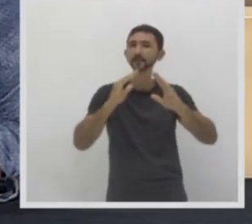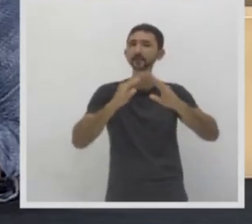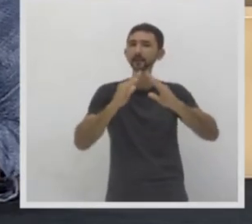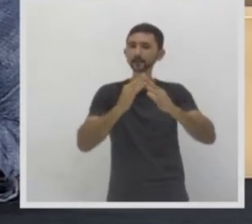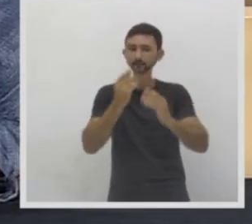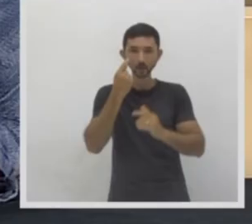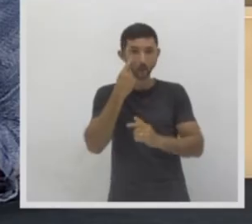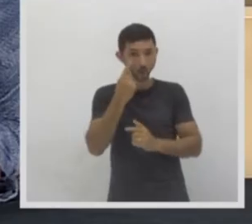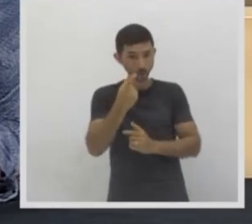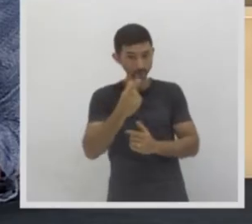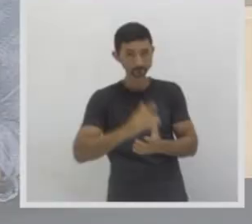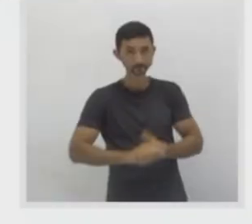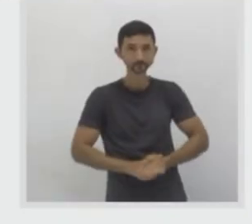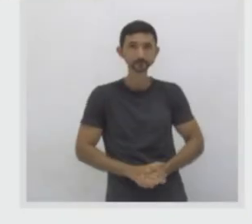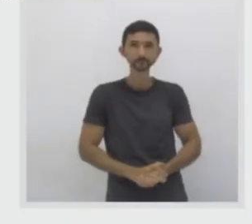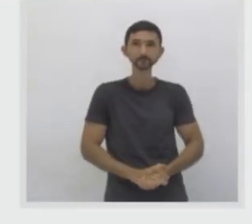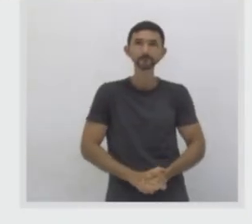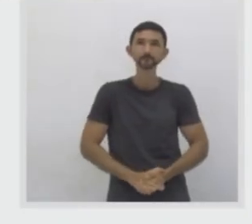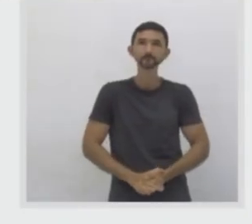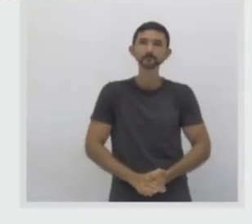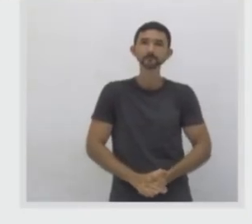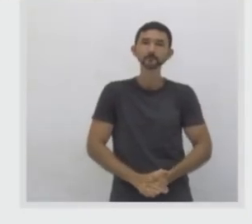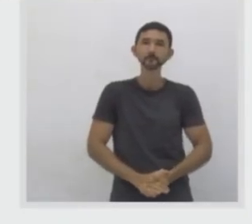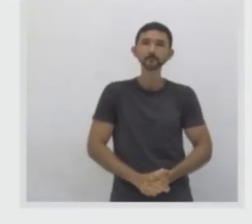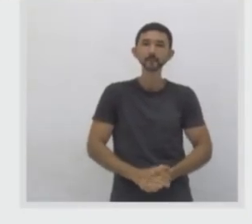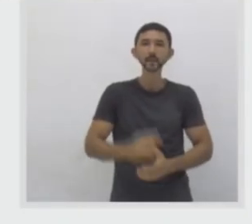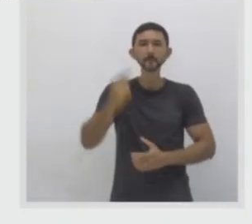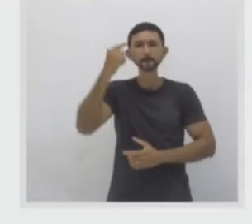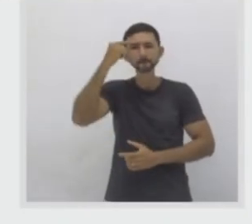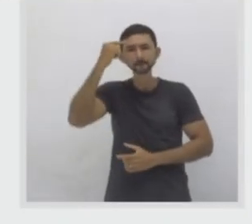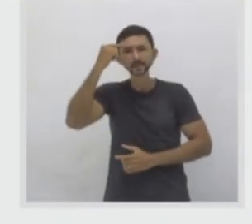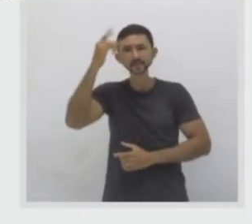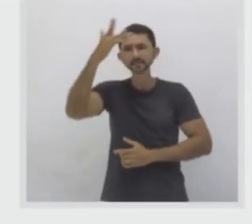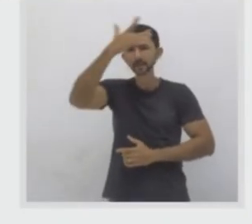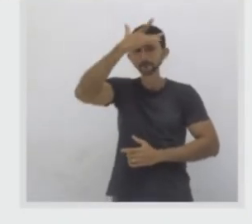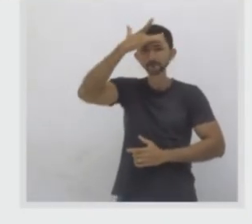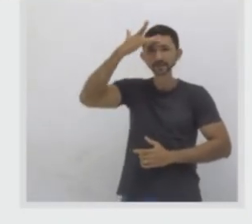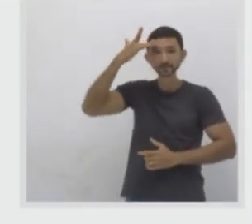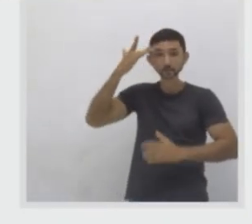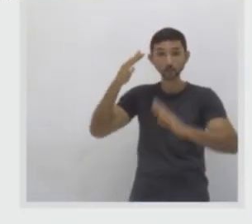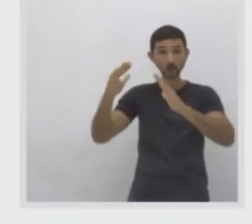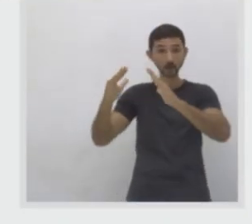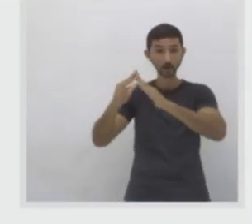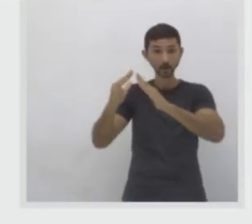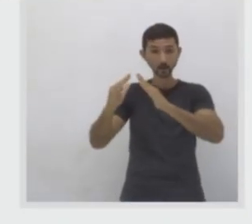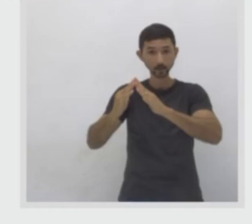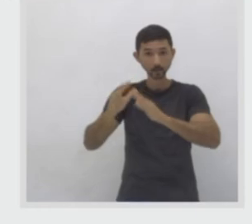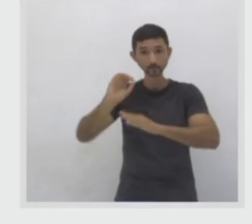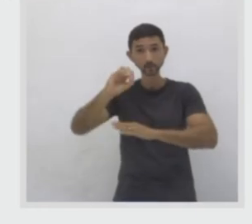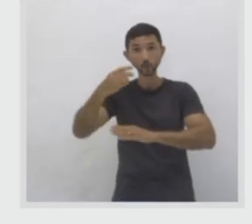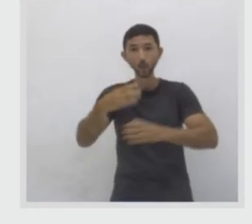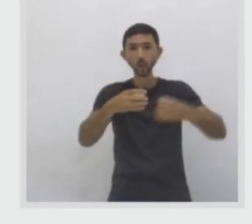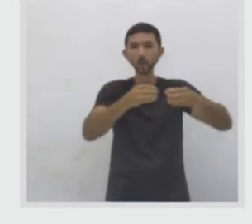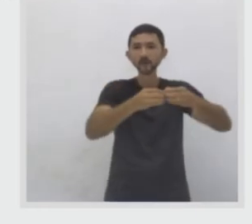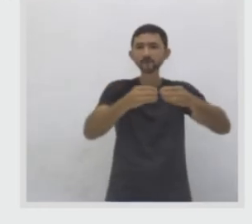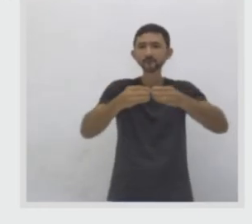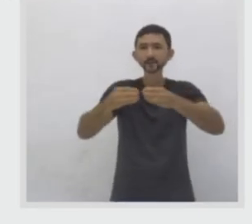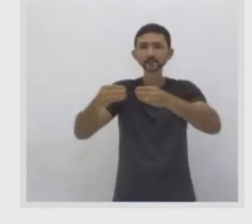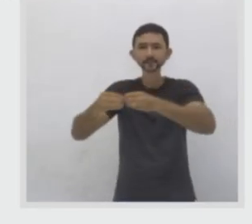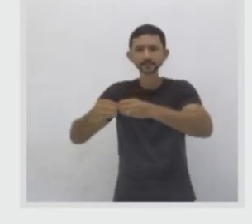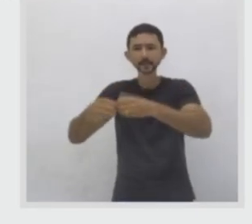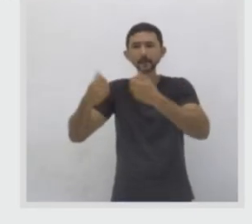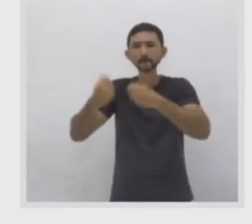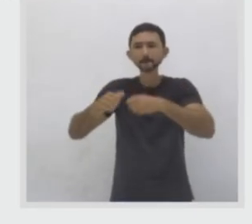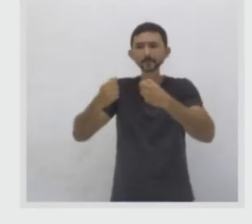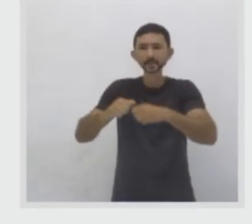atenção aí. Agora é sua vez. Pense nas pessoas de sua casa ou na sua vizinhança que ainda precisam